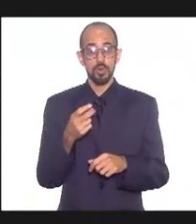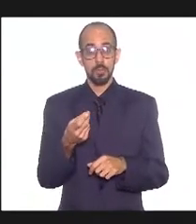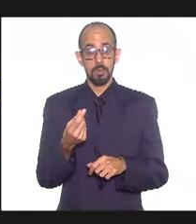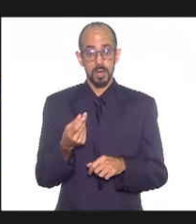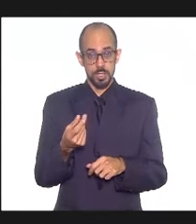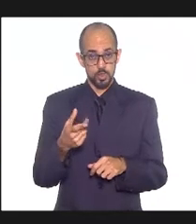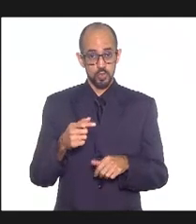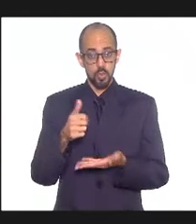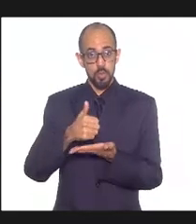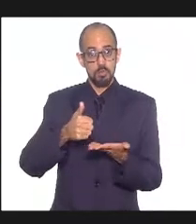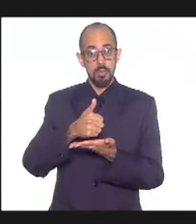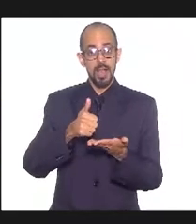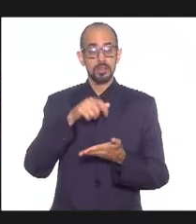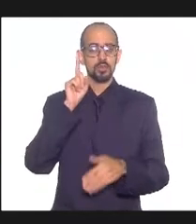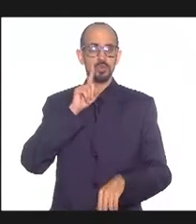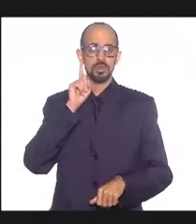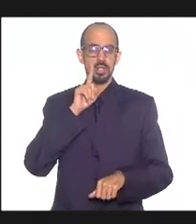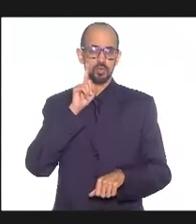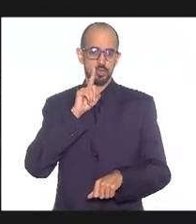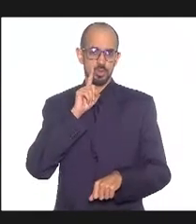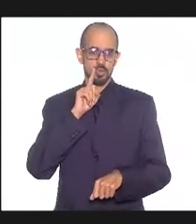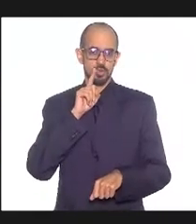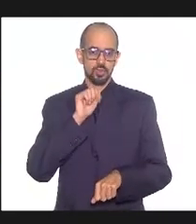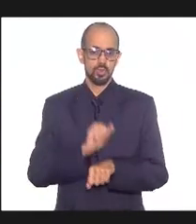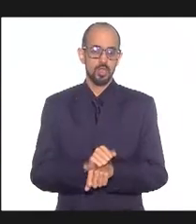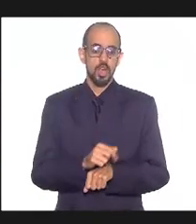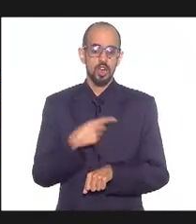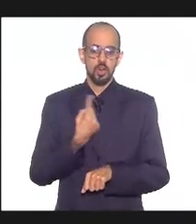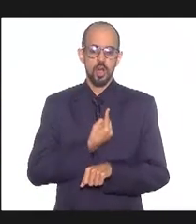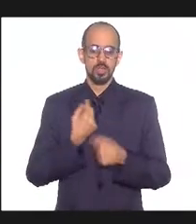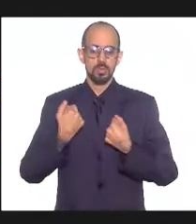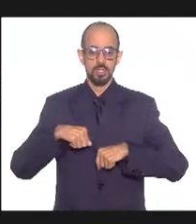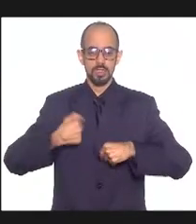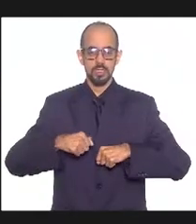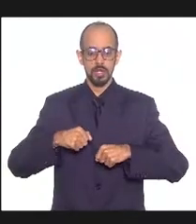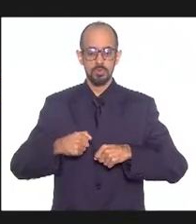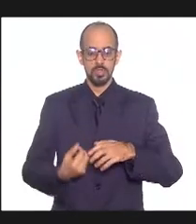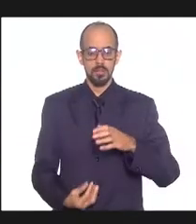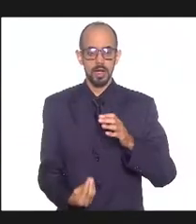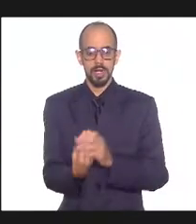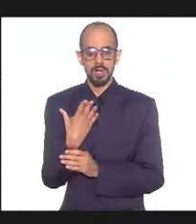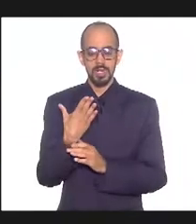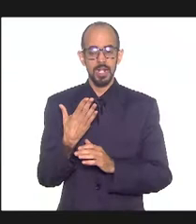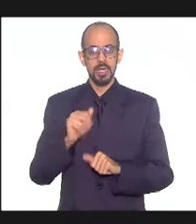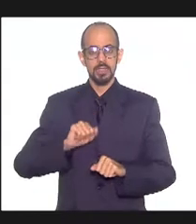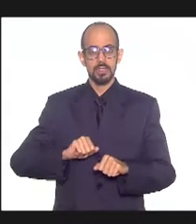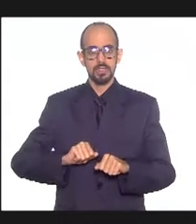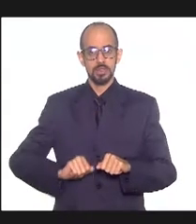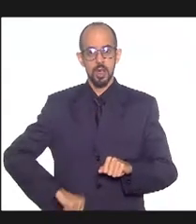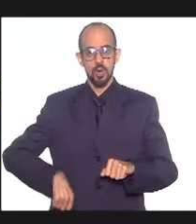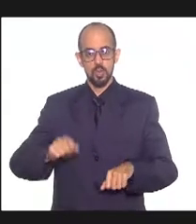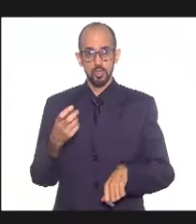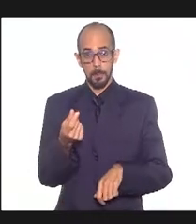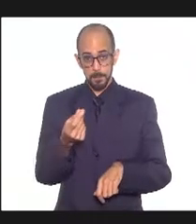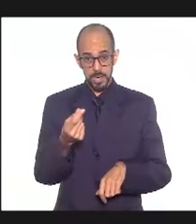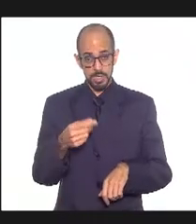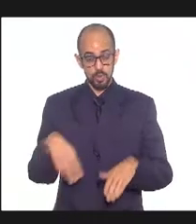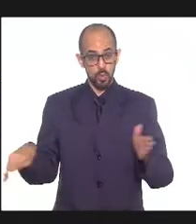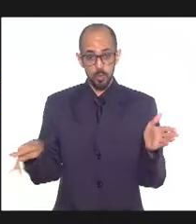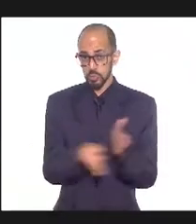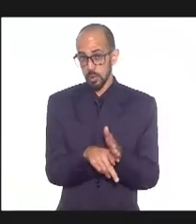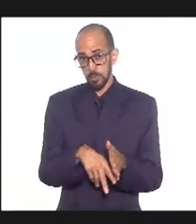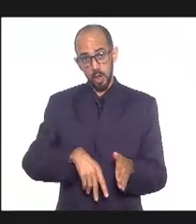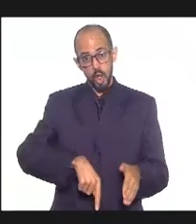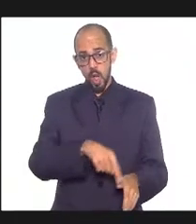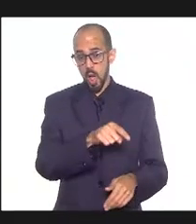nos Estados Unidos. O Brasil tem que ter uma formação de preço nacional baseado no seu próprio hub. Nós temos que criar um hub nacional para